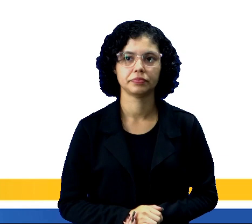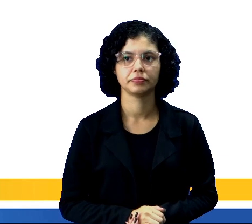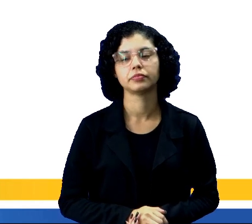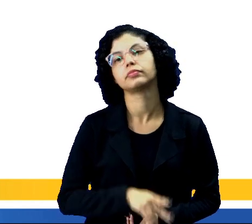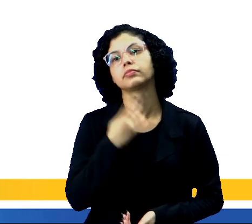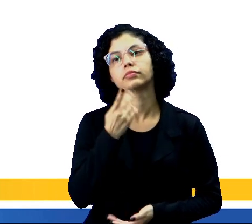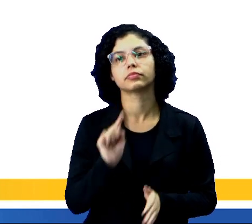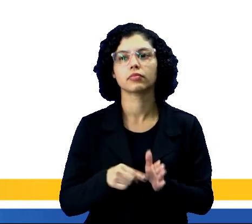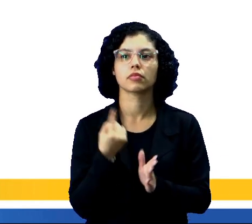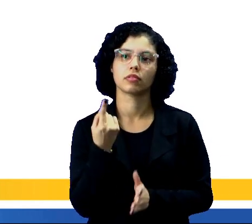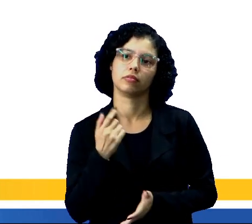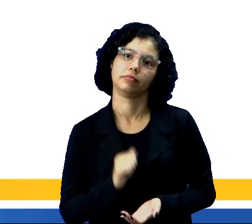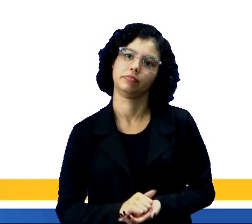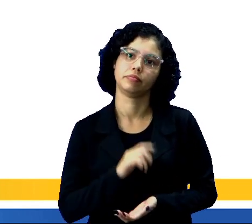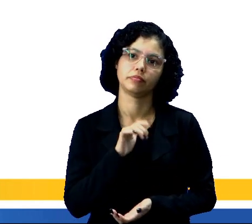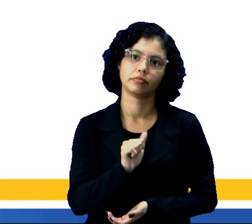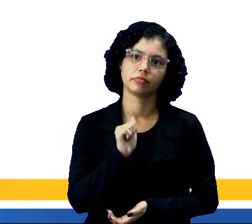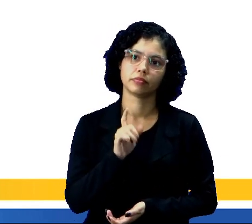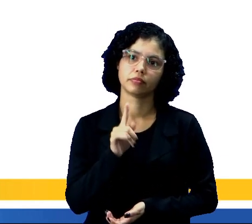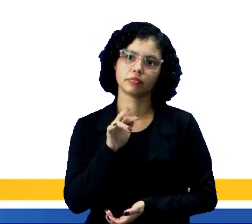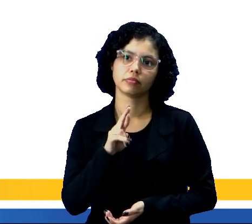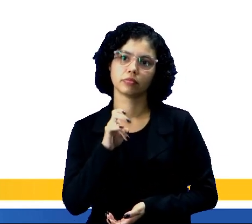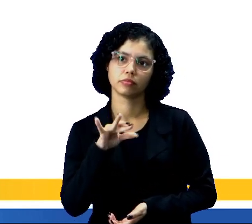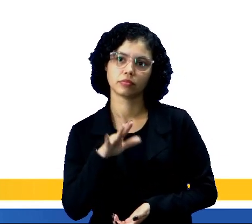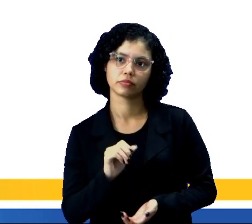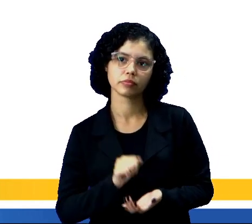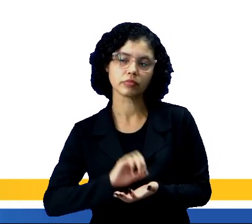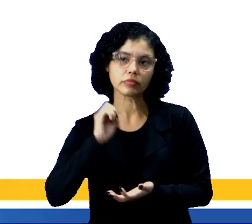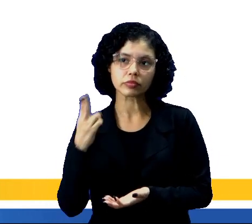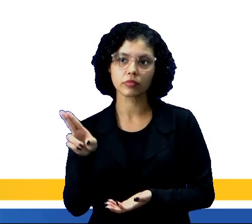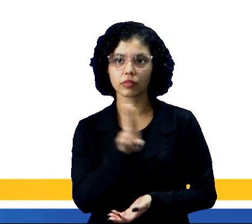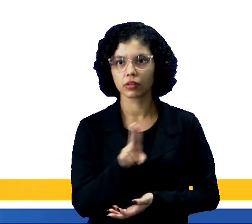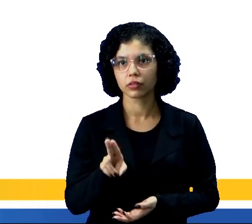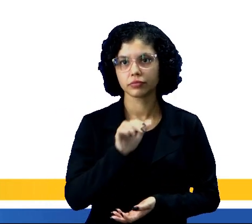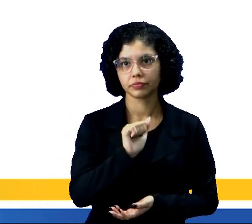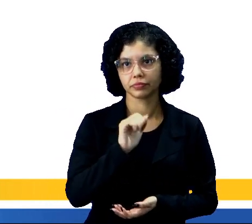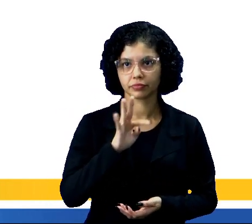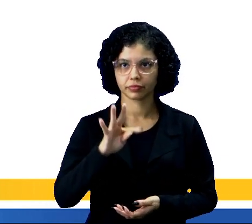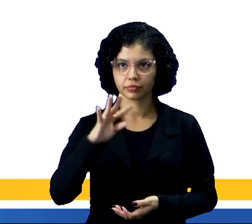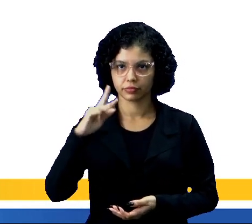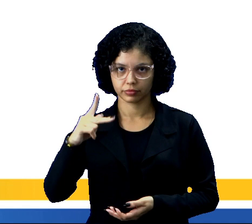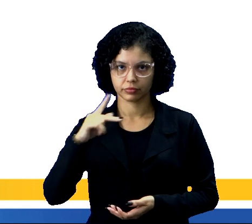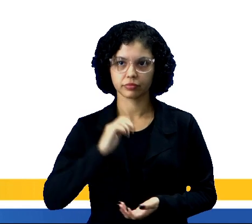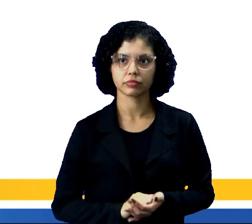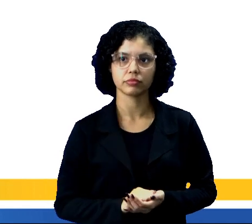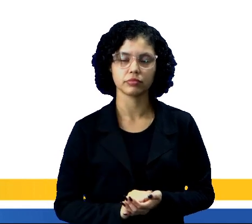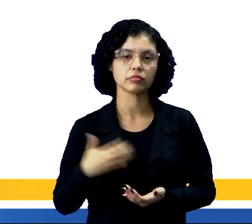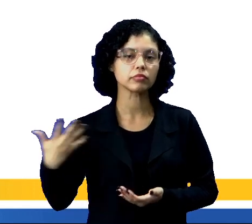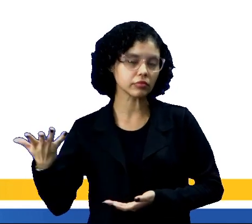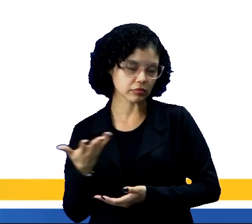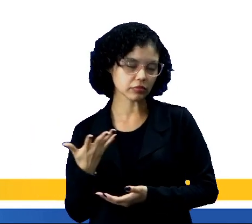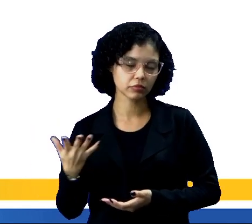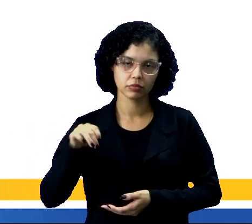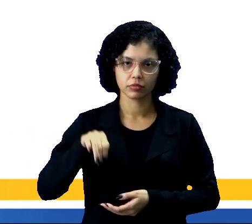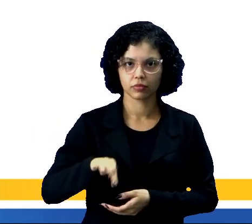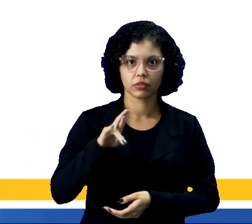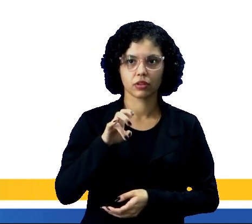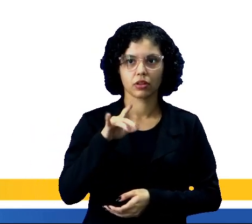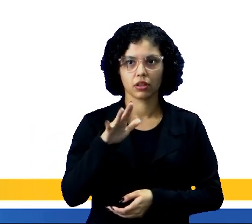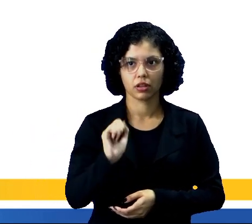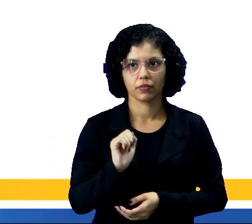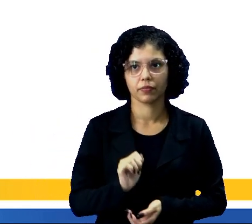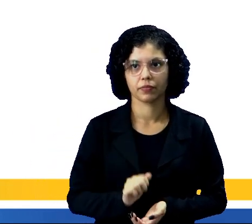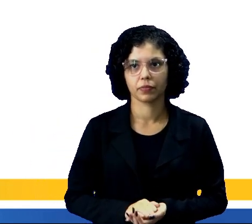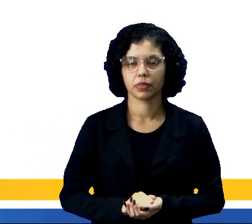Bom, falando primeiro sobre a adenosina trifosfato, ou também chamado de ATP, ela é uma base nitrogenada